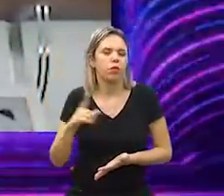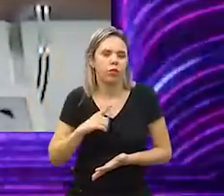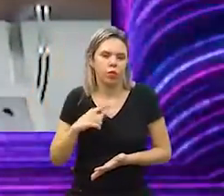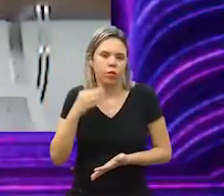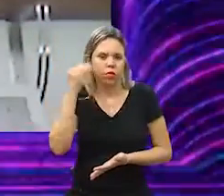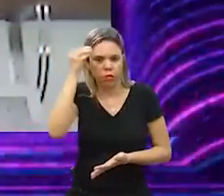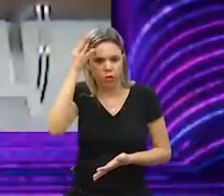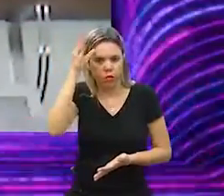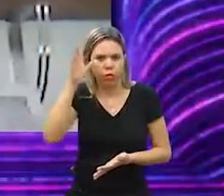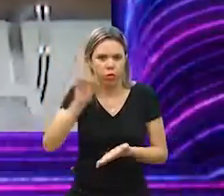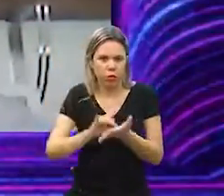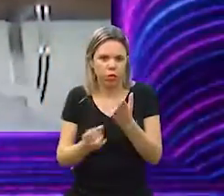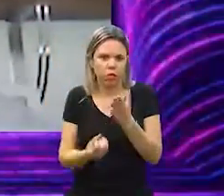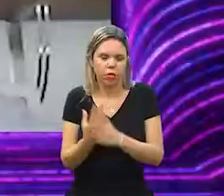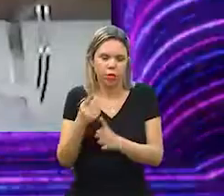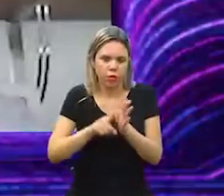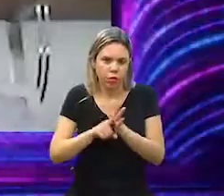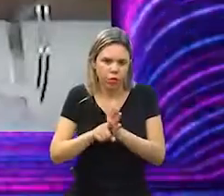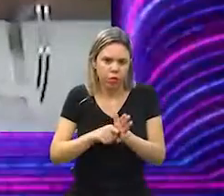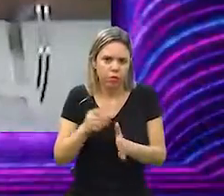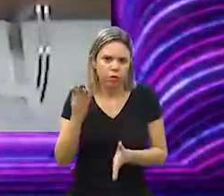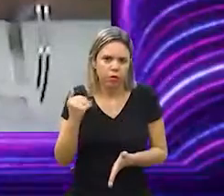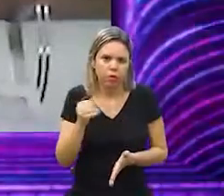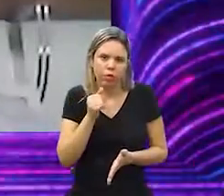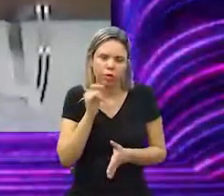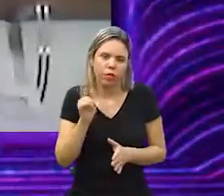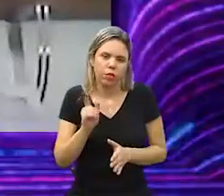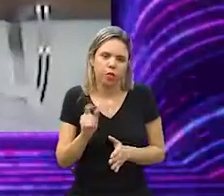ter conhecimento desse fato, eu tive que pesquisar, claro,